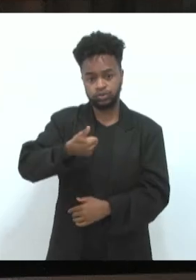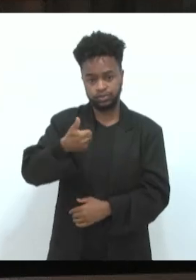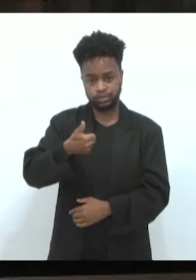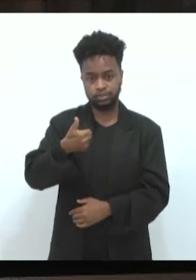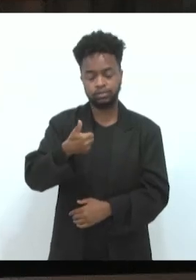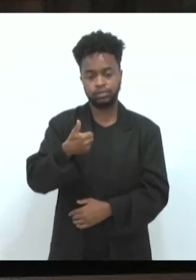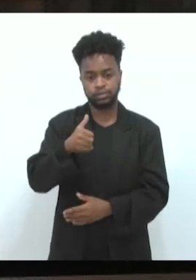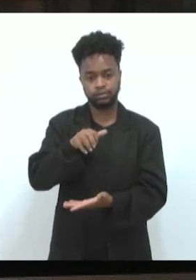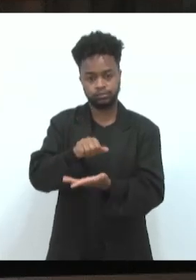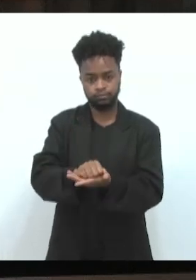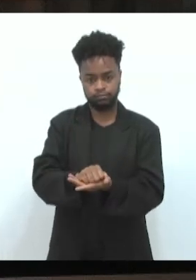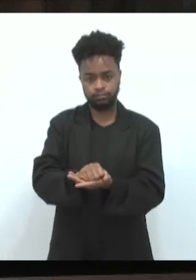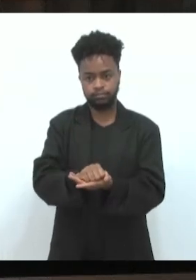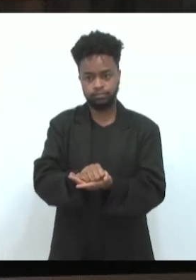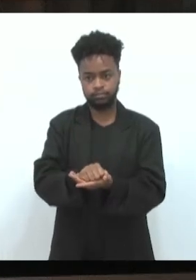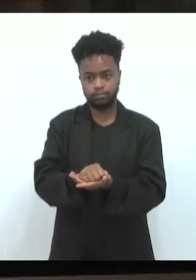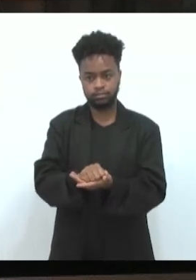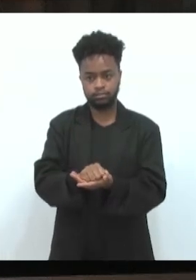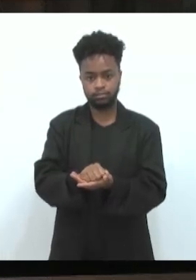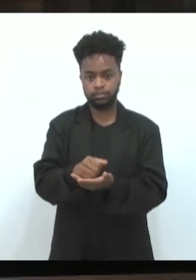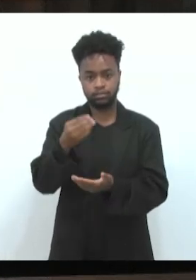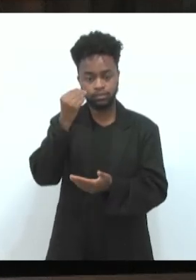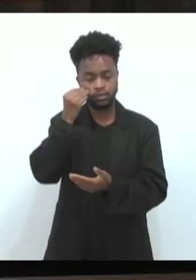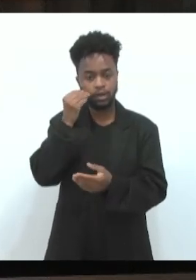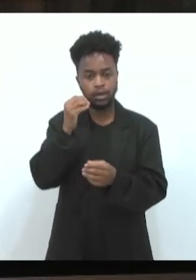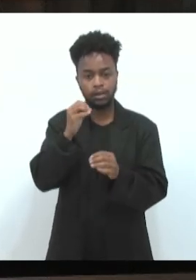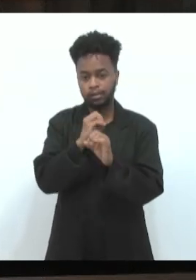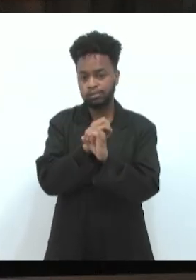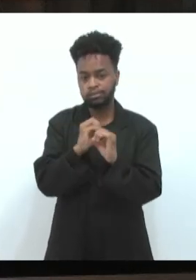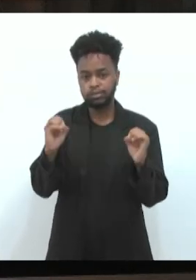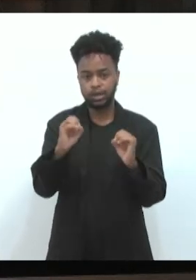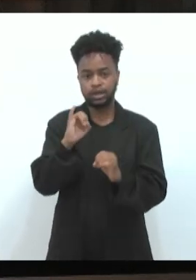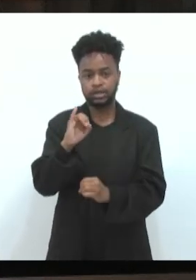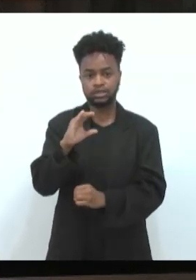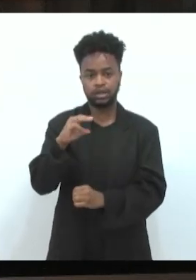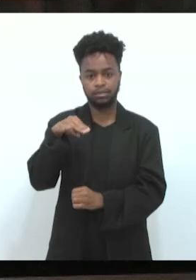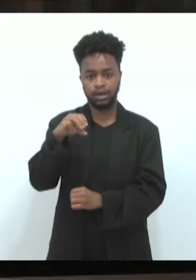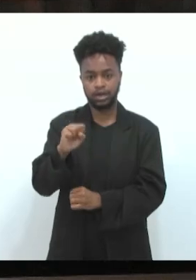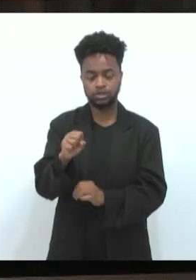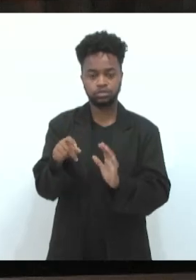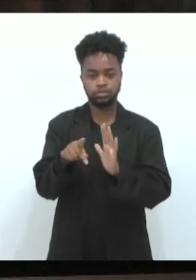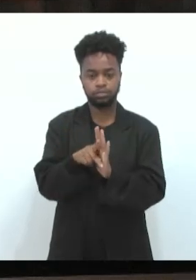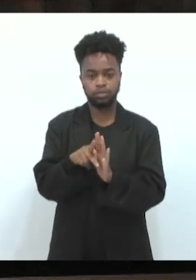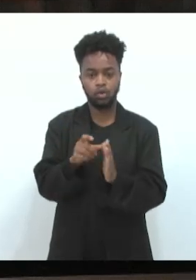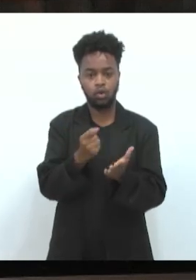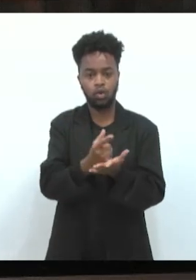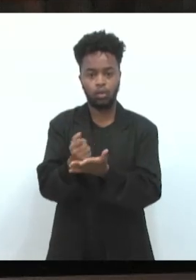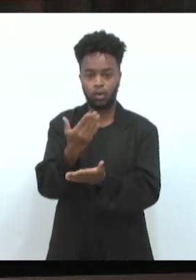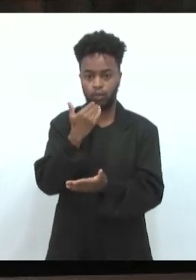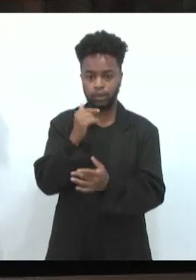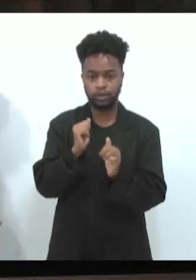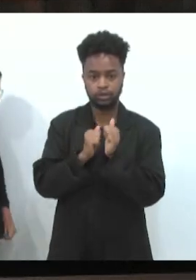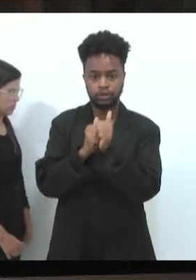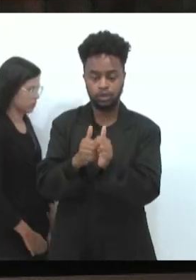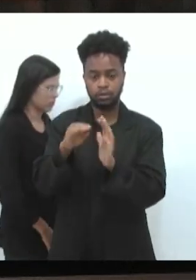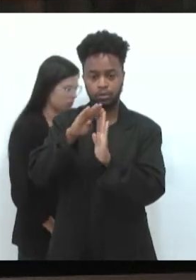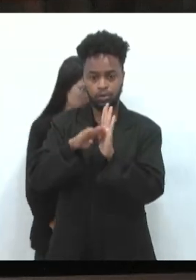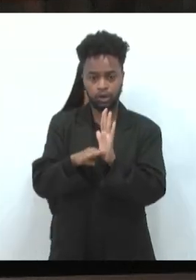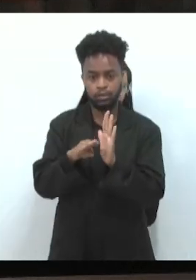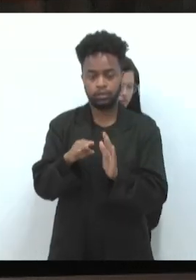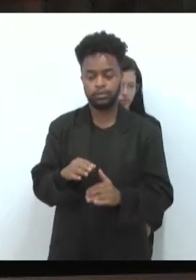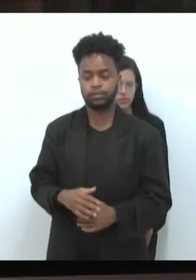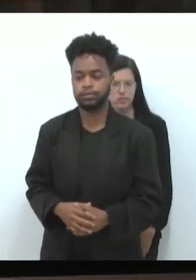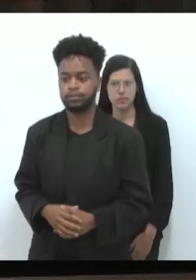ser protocolado, que é para zerar o ICMS nos itens da cesta básica, seguindo a política, o programa,